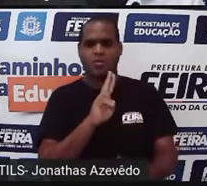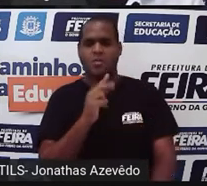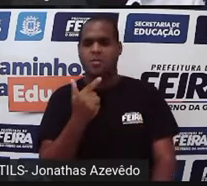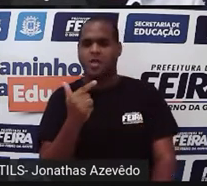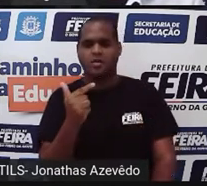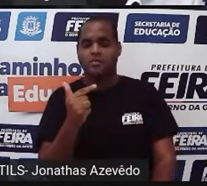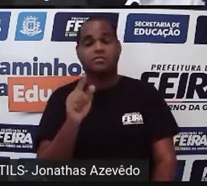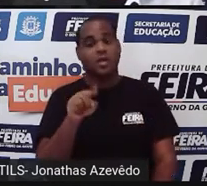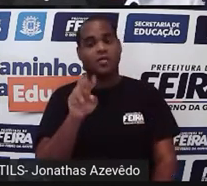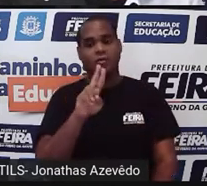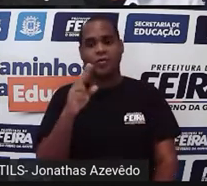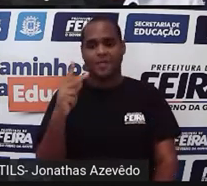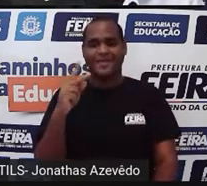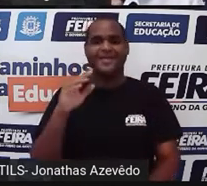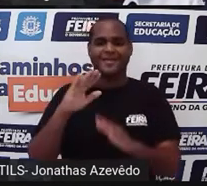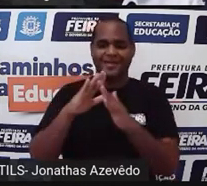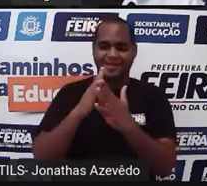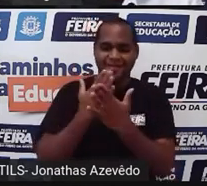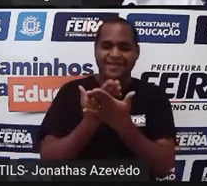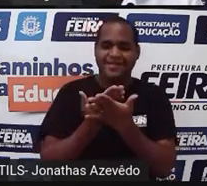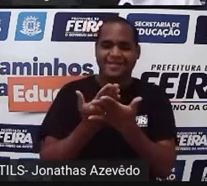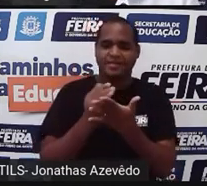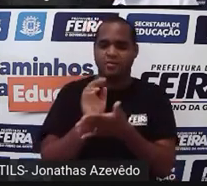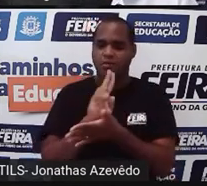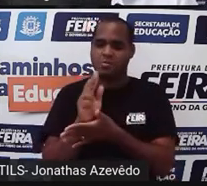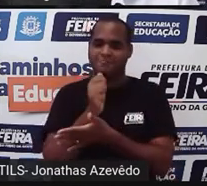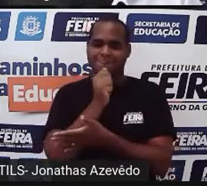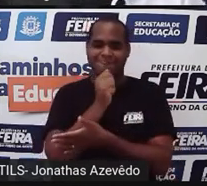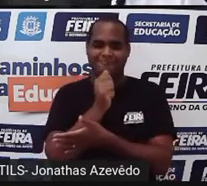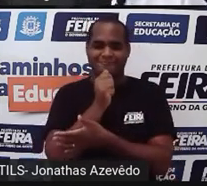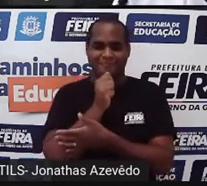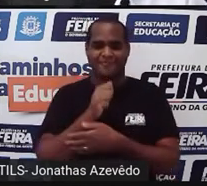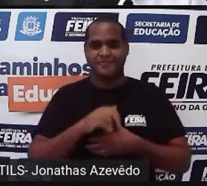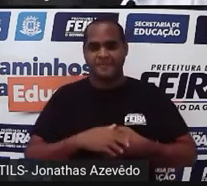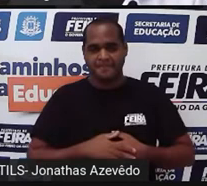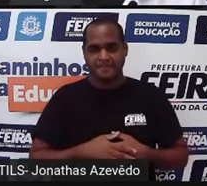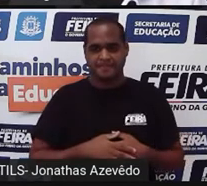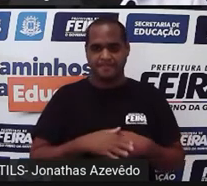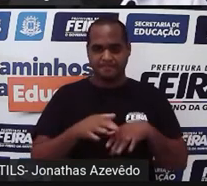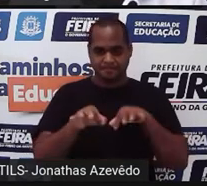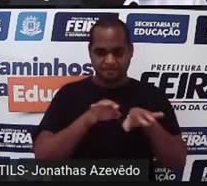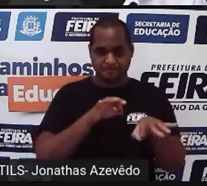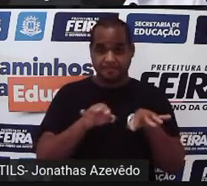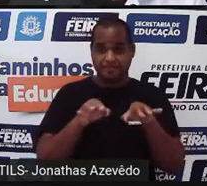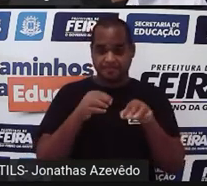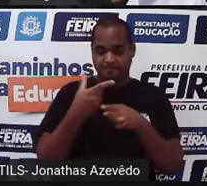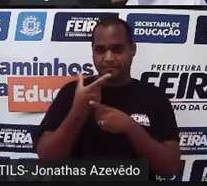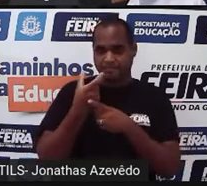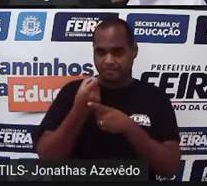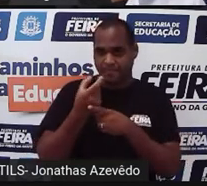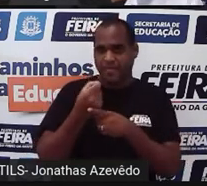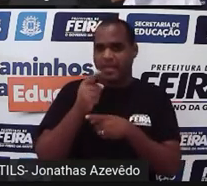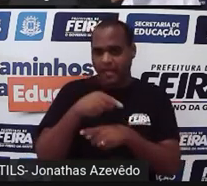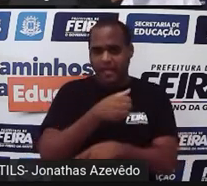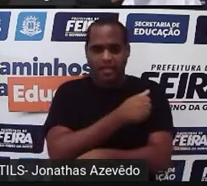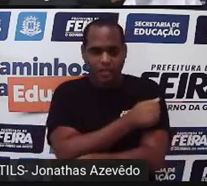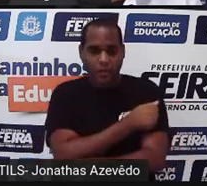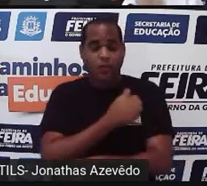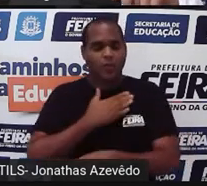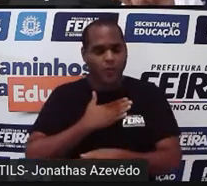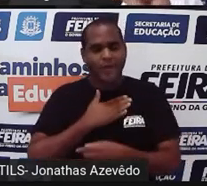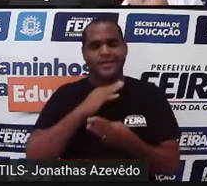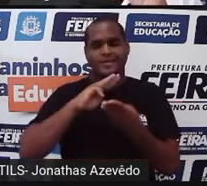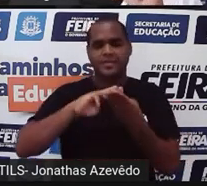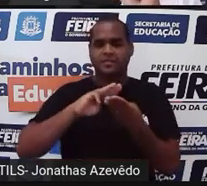nome da escola, tá? Escola sem nome. Revelou que 20 alunos gostam de